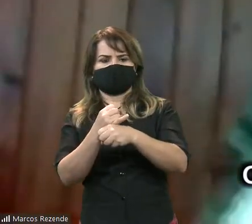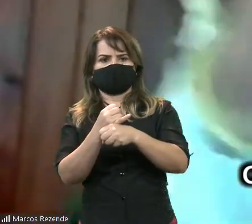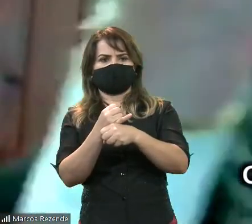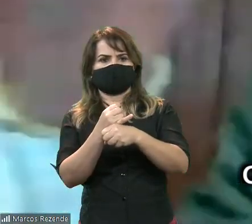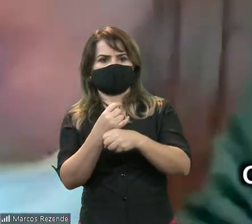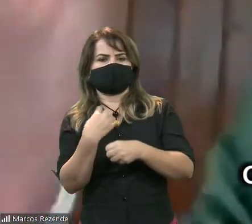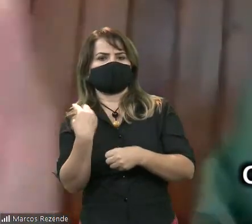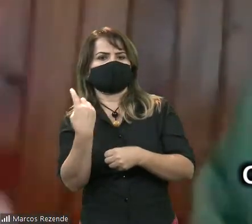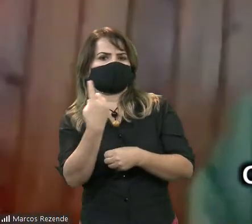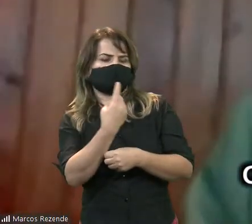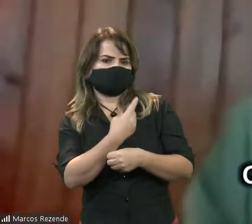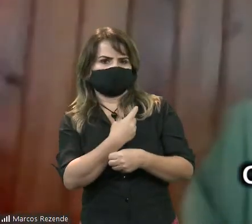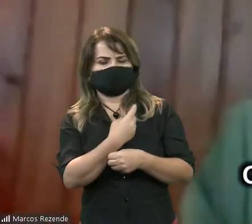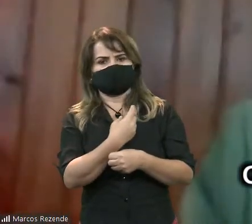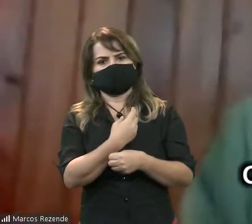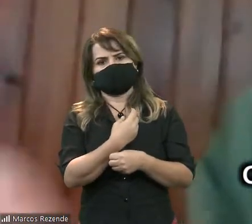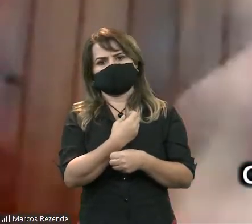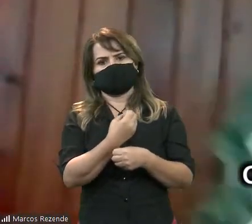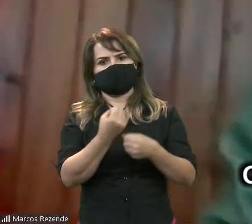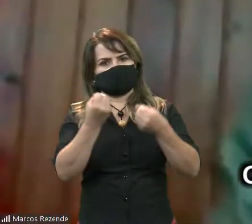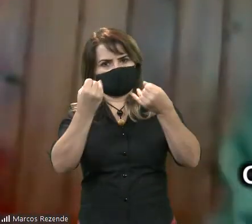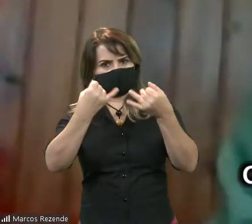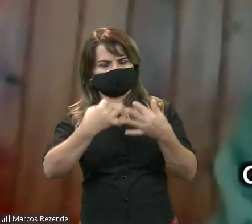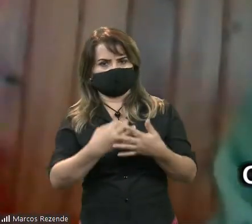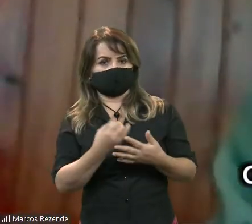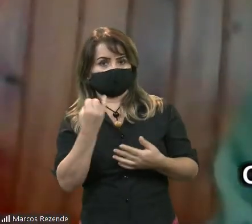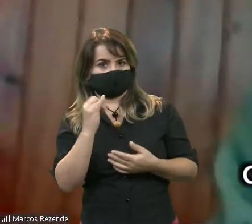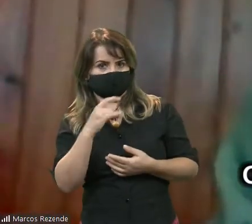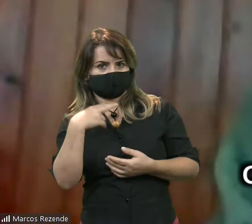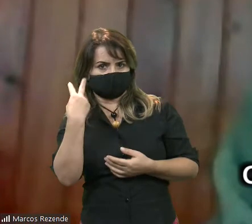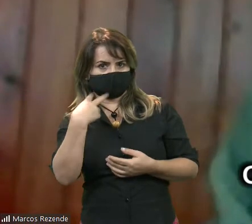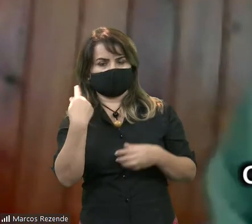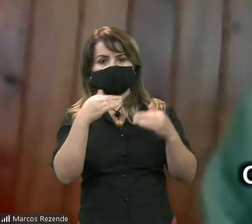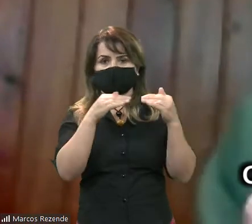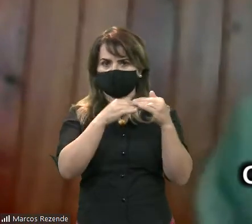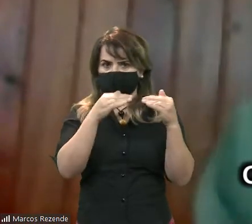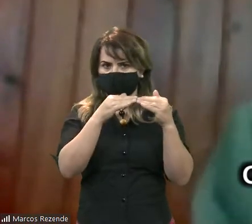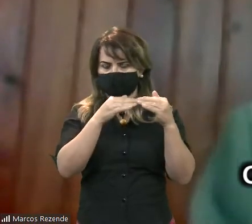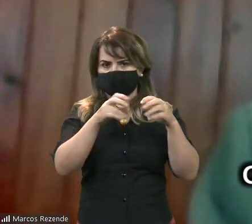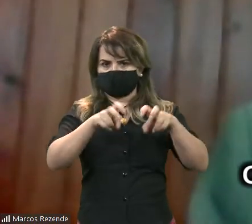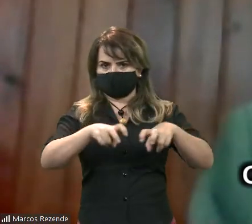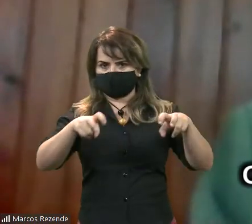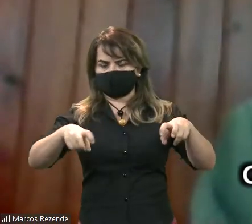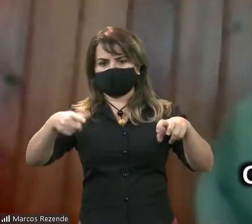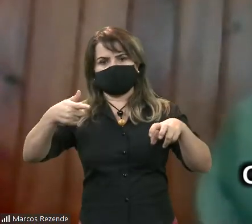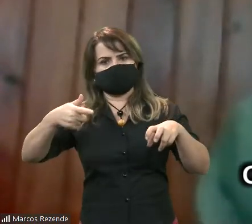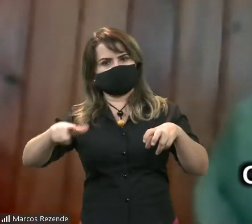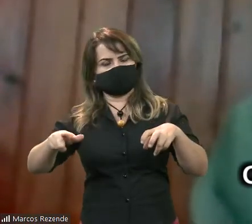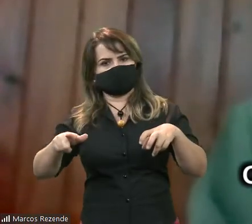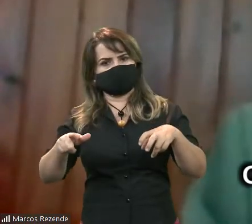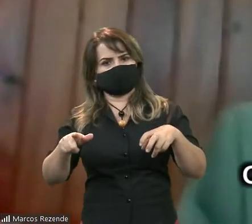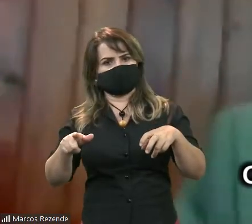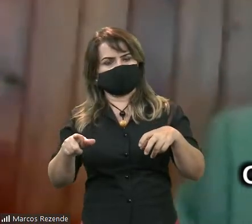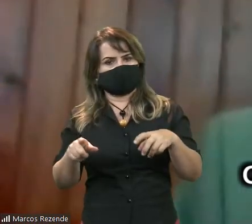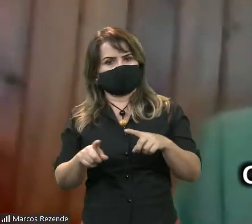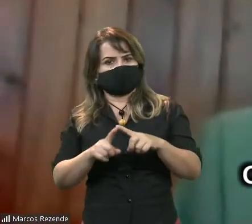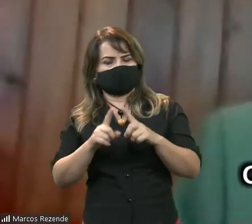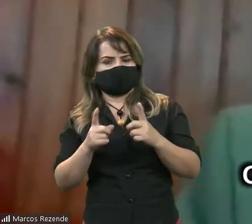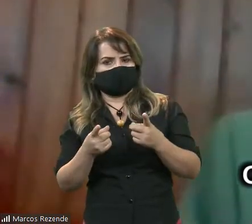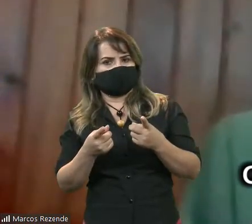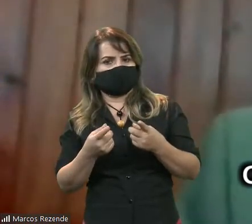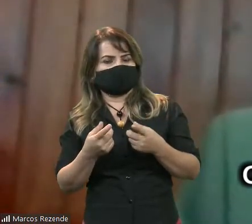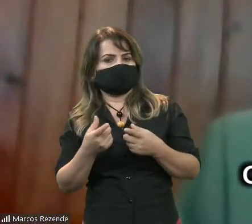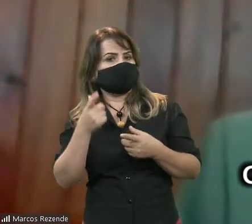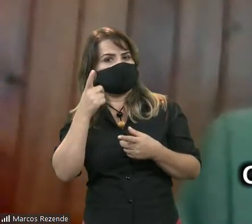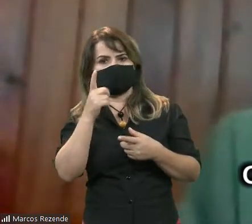favoráveis permaneçam como se encontram, nós vamos ter que fazer a chamada nominal de cada vereador.